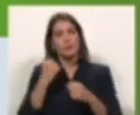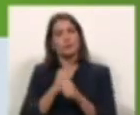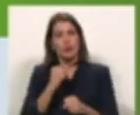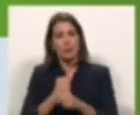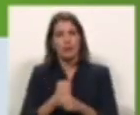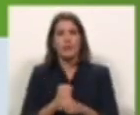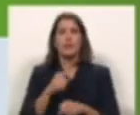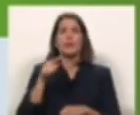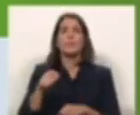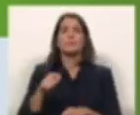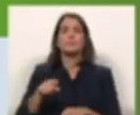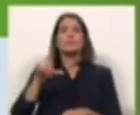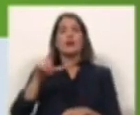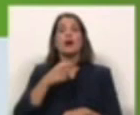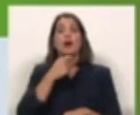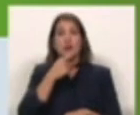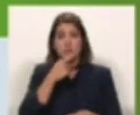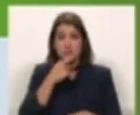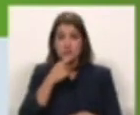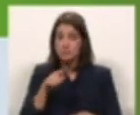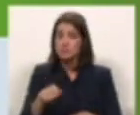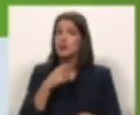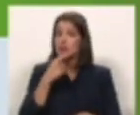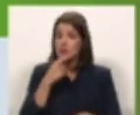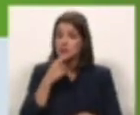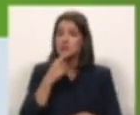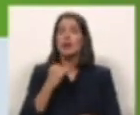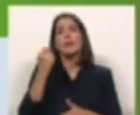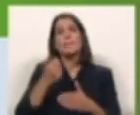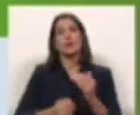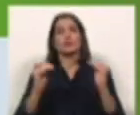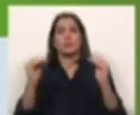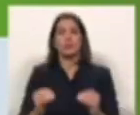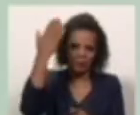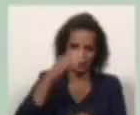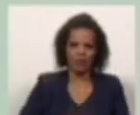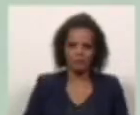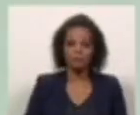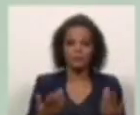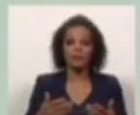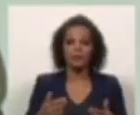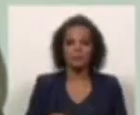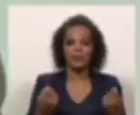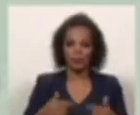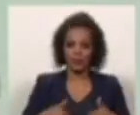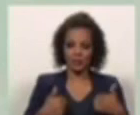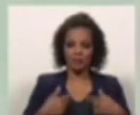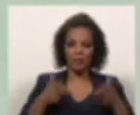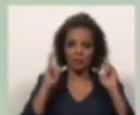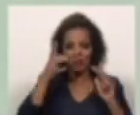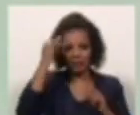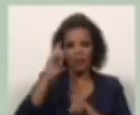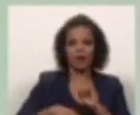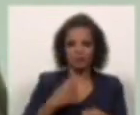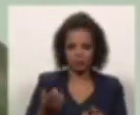trabalho e só há só conseguimos fazer servimos a carga fiscal sobre o trabalho e ainda lembrar qual é que é a idéia talvez